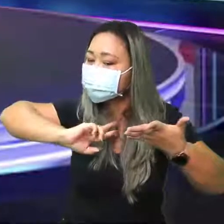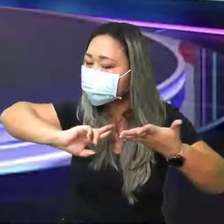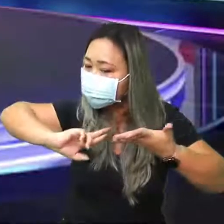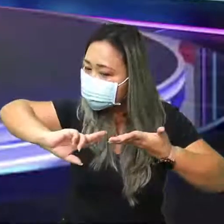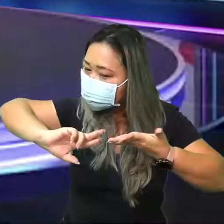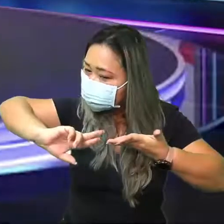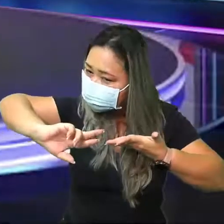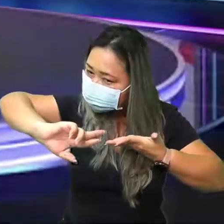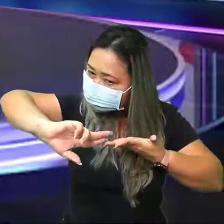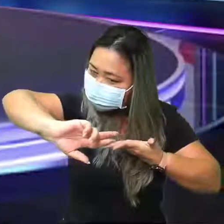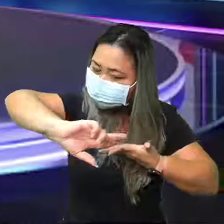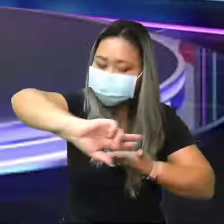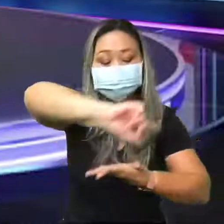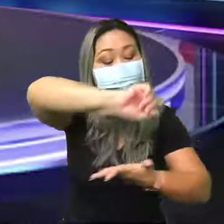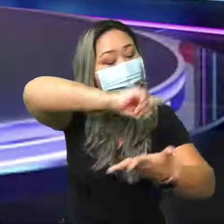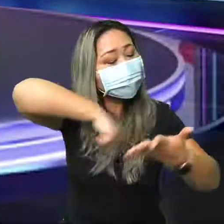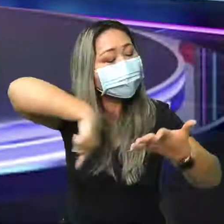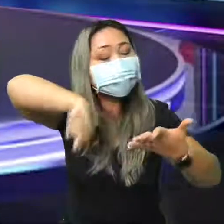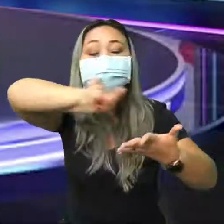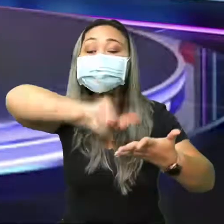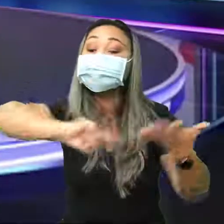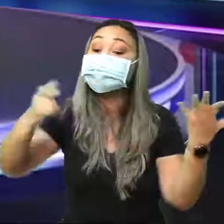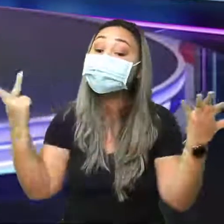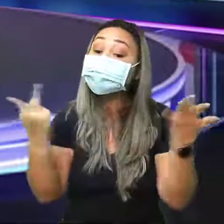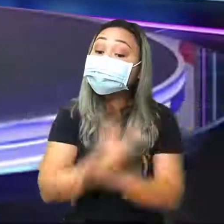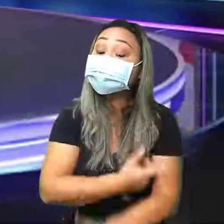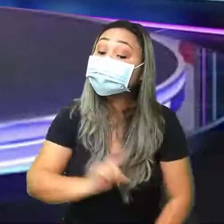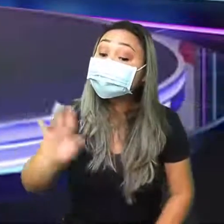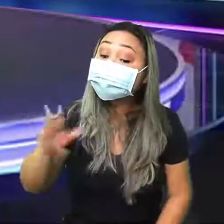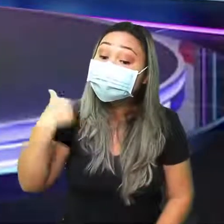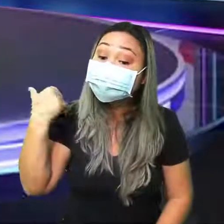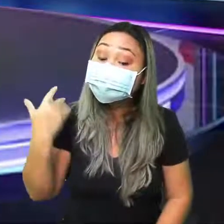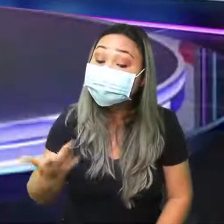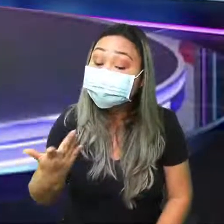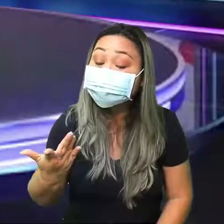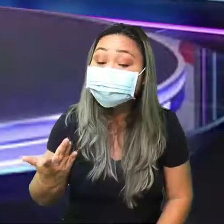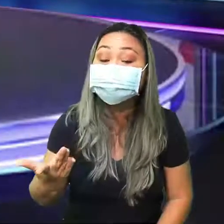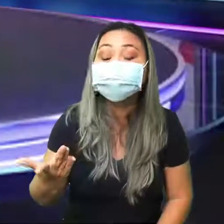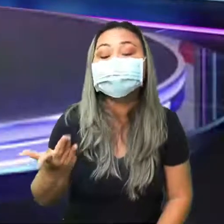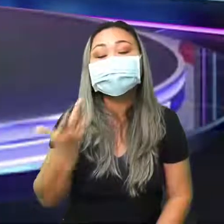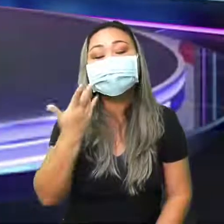Essa diversidade, ela é ocasionada pela